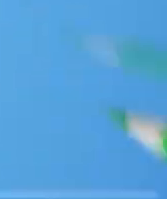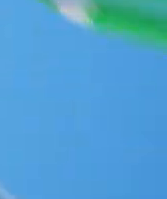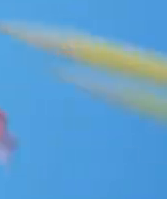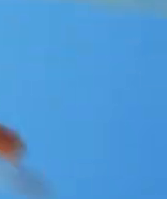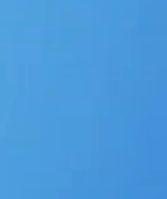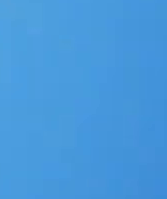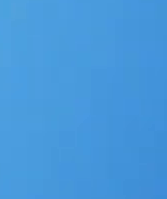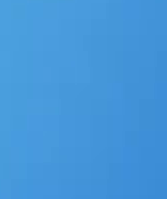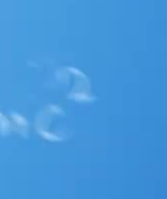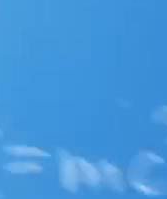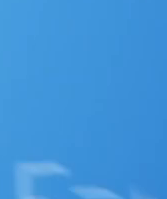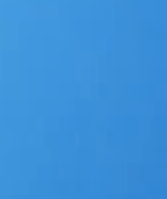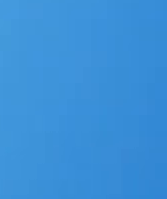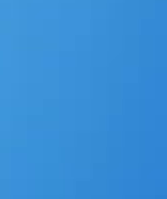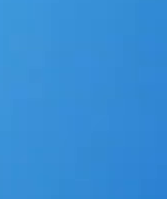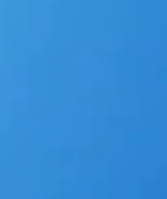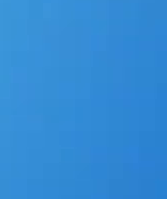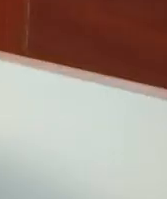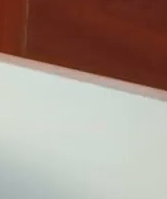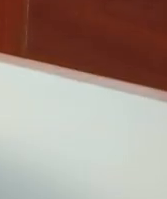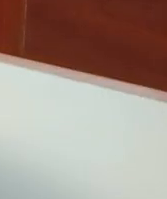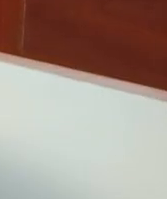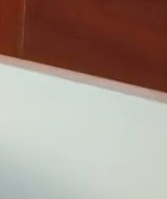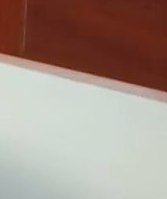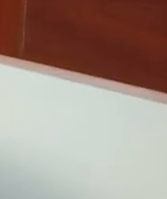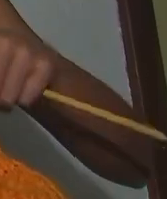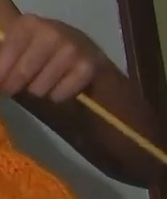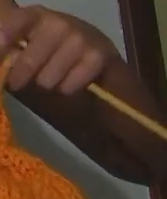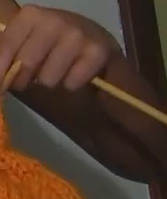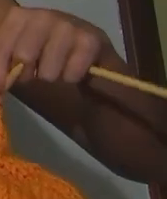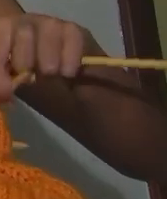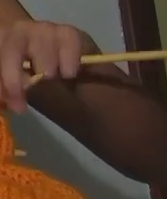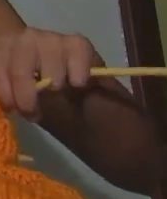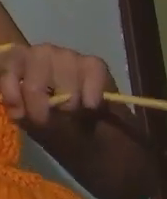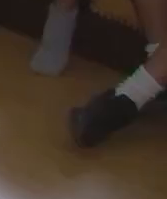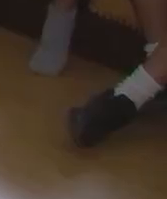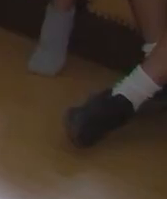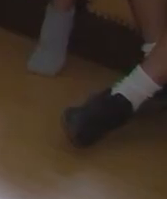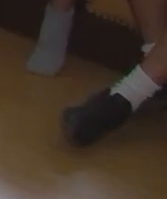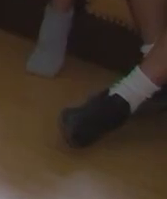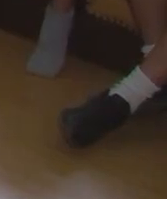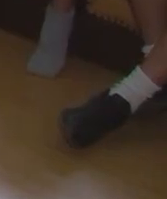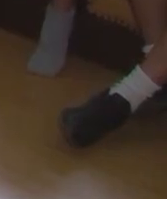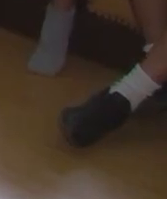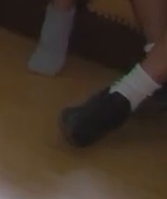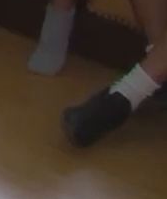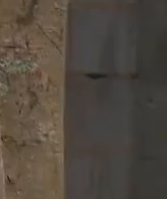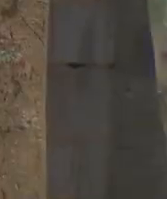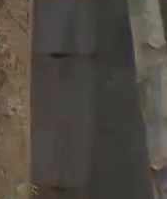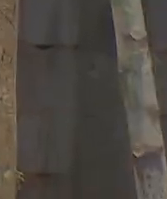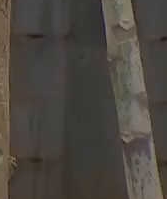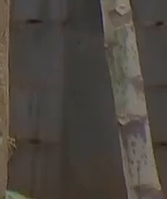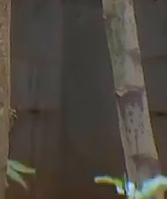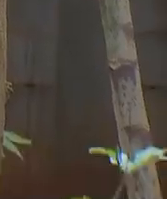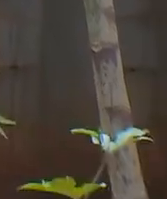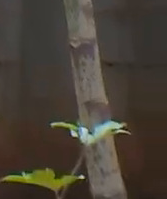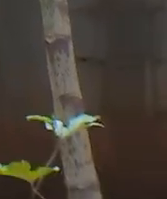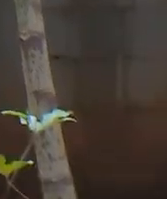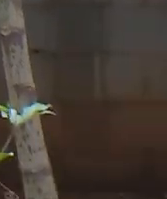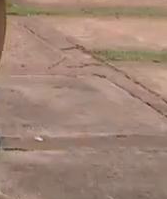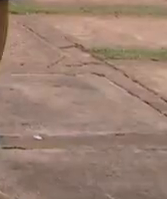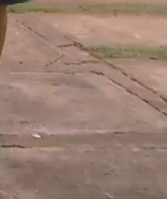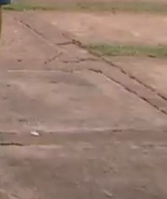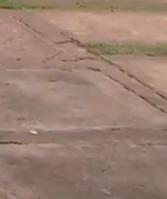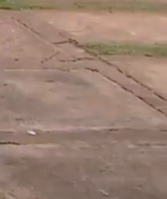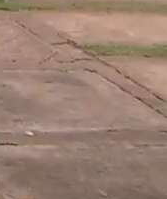mesmo? O ritmo é saúde, o ritmo é vida, o ritmo o ritmo de cada